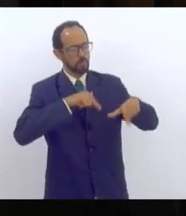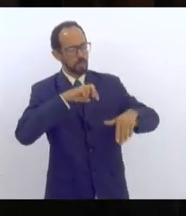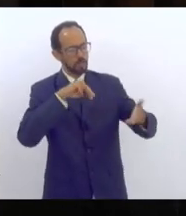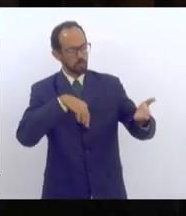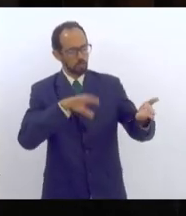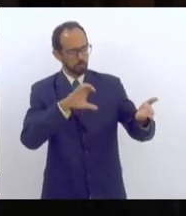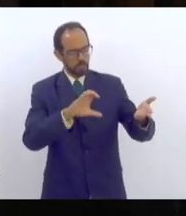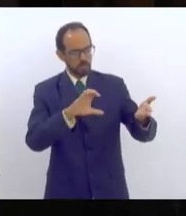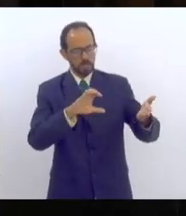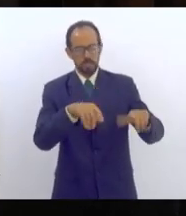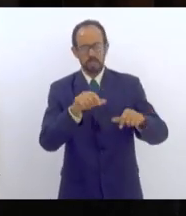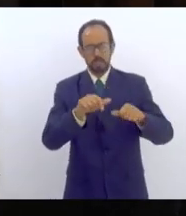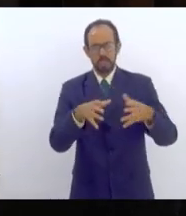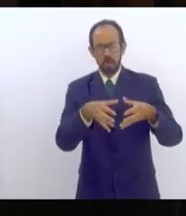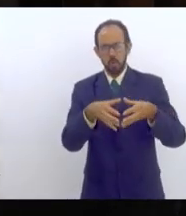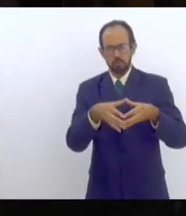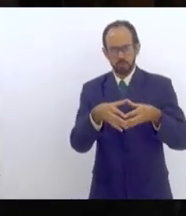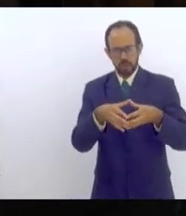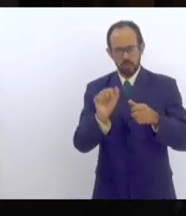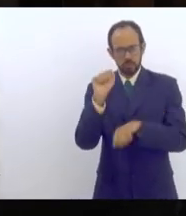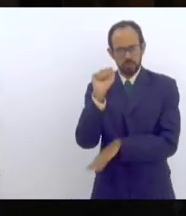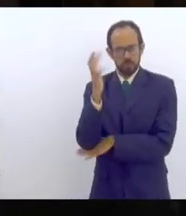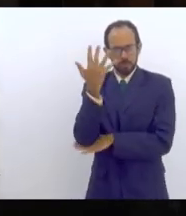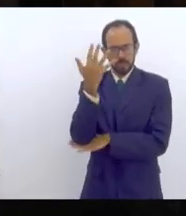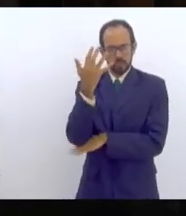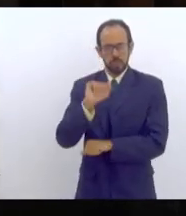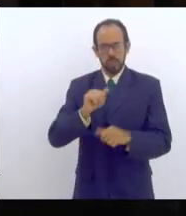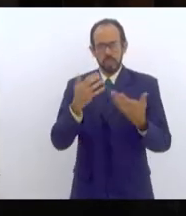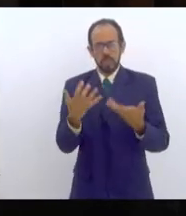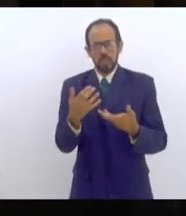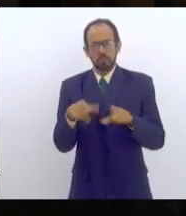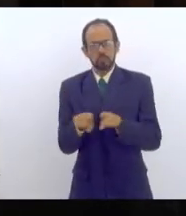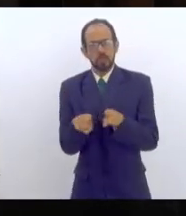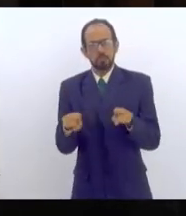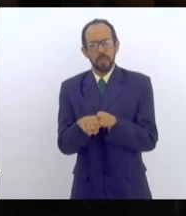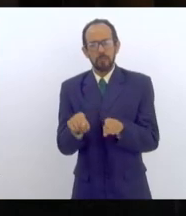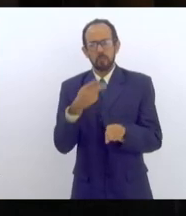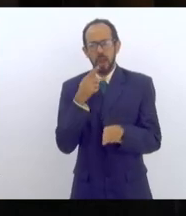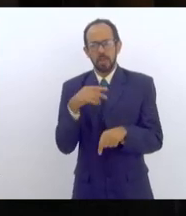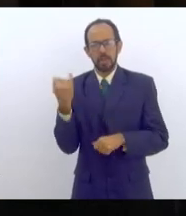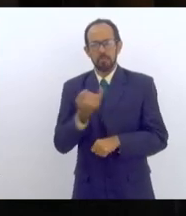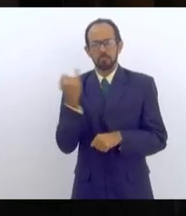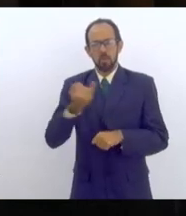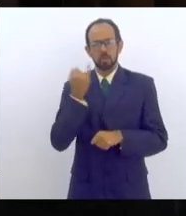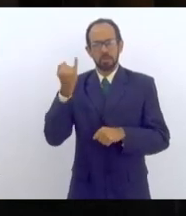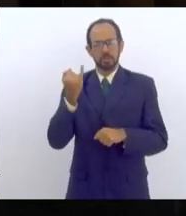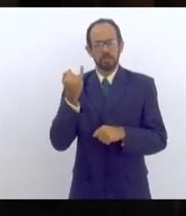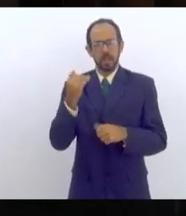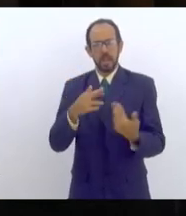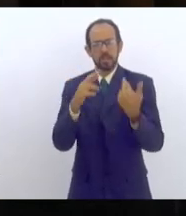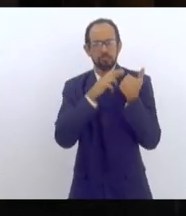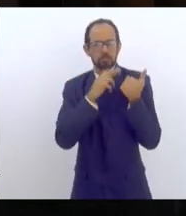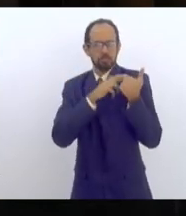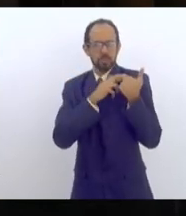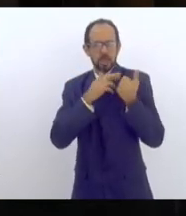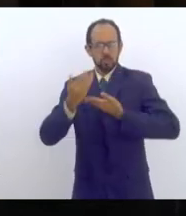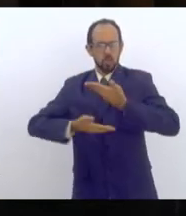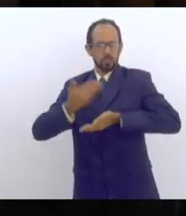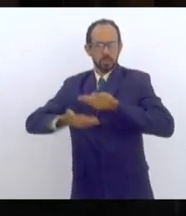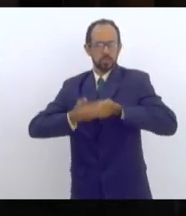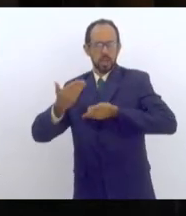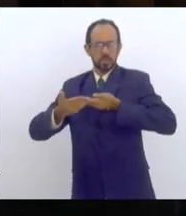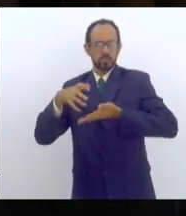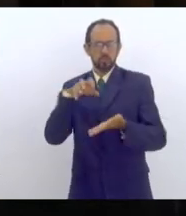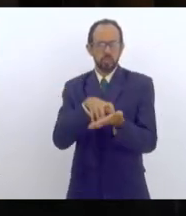Ambiente. Queremos trazer à tona a importância das responsabilidades compartilhadas por cada etapa no setor empresarial